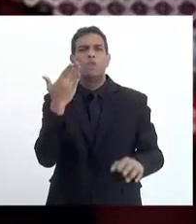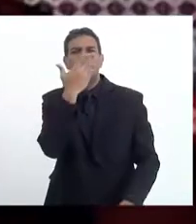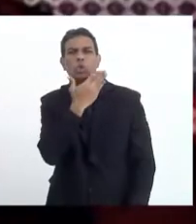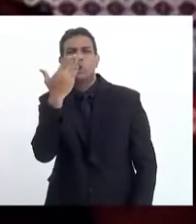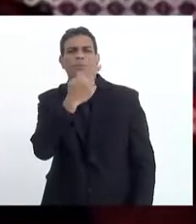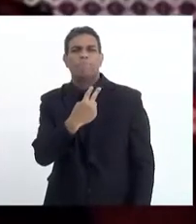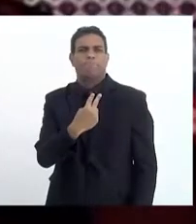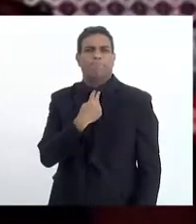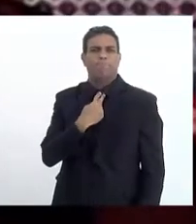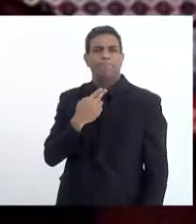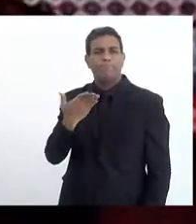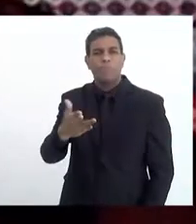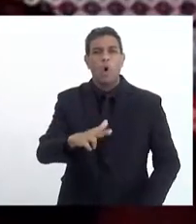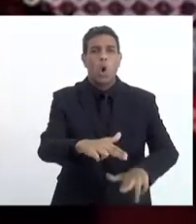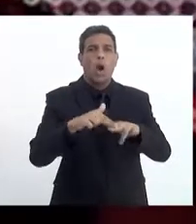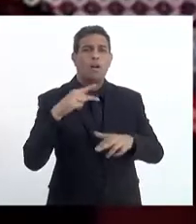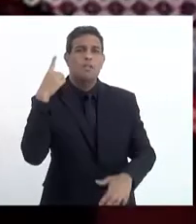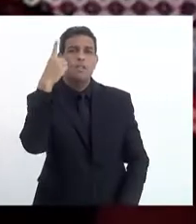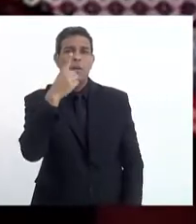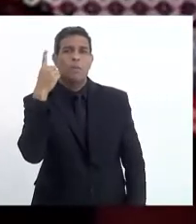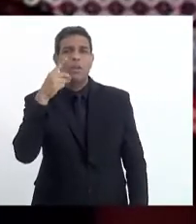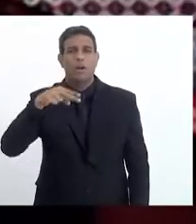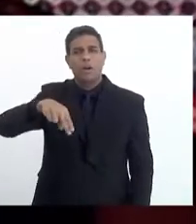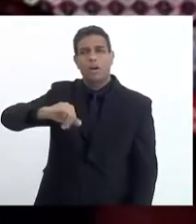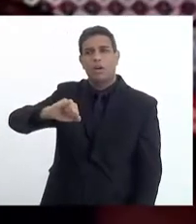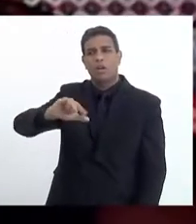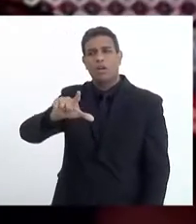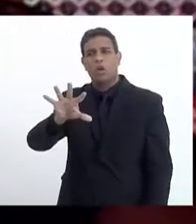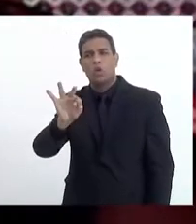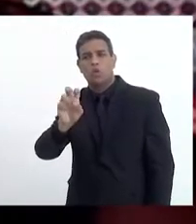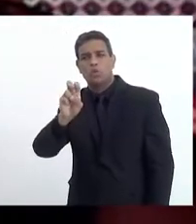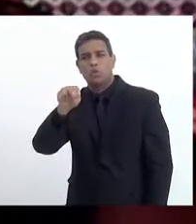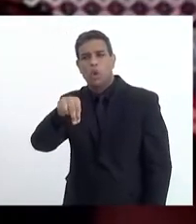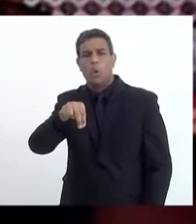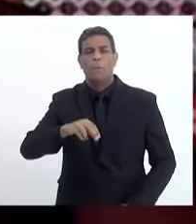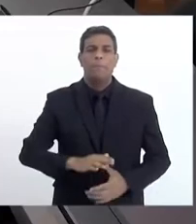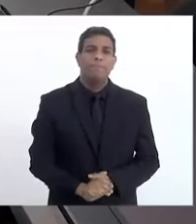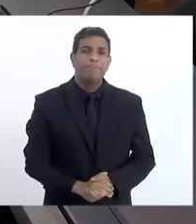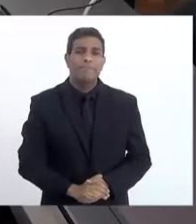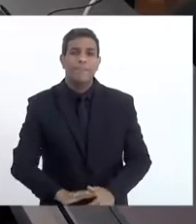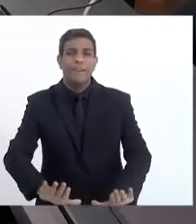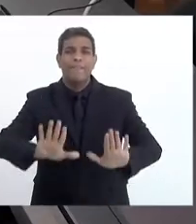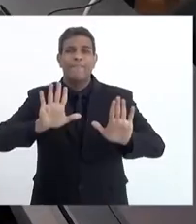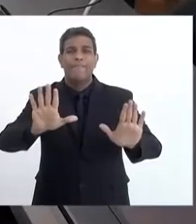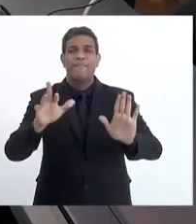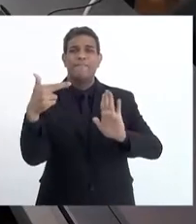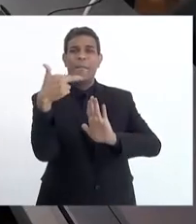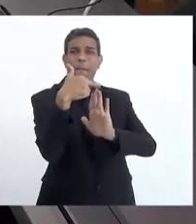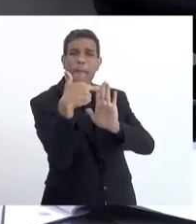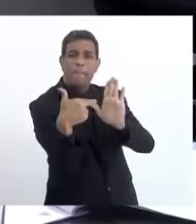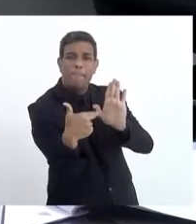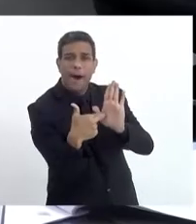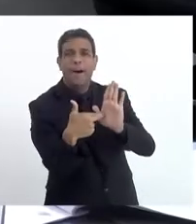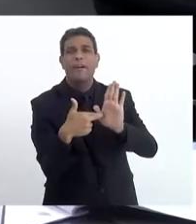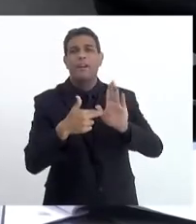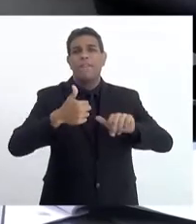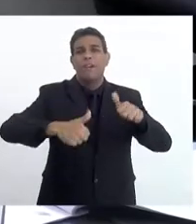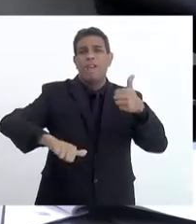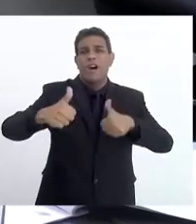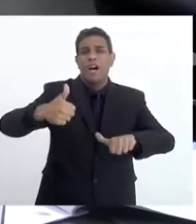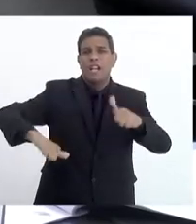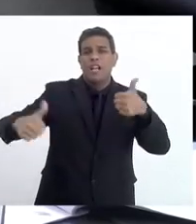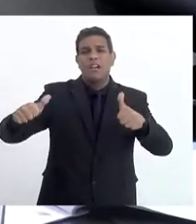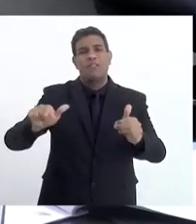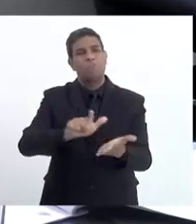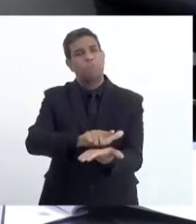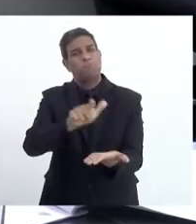deputado Milton Rangel. E antes disso, em relação a revistas, o